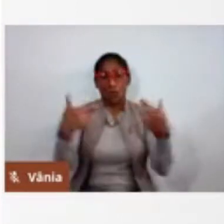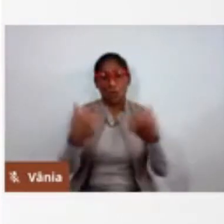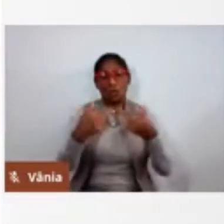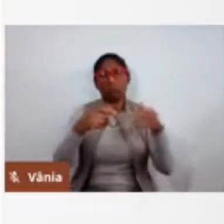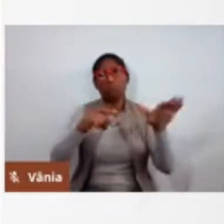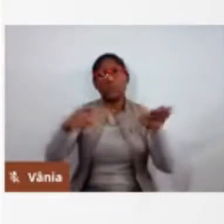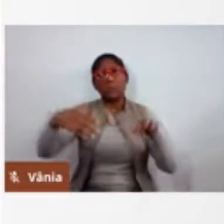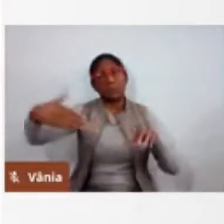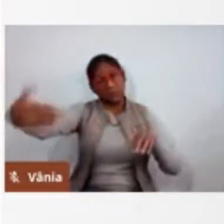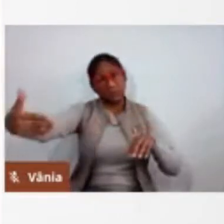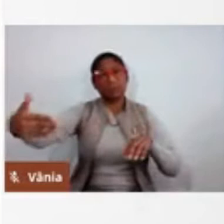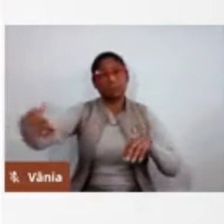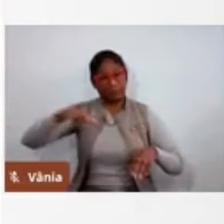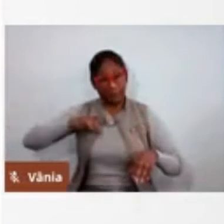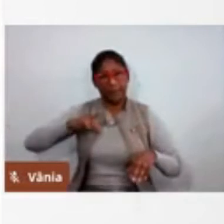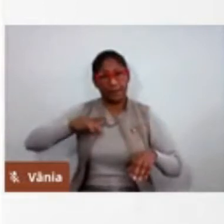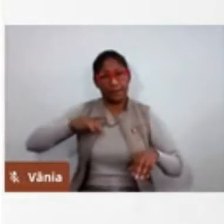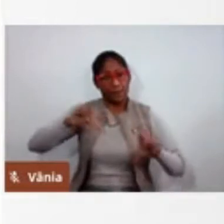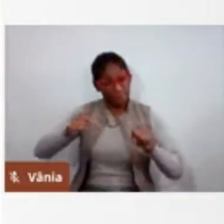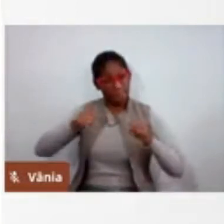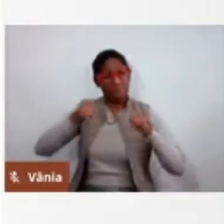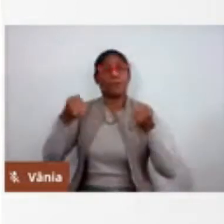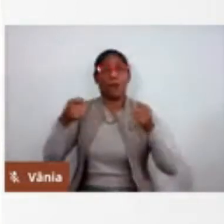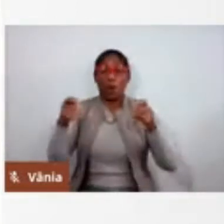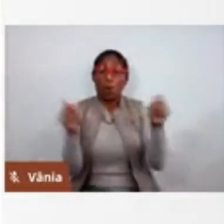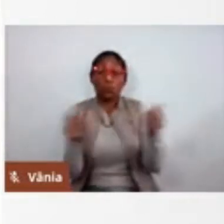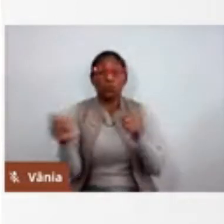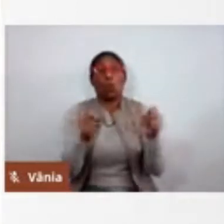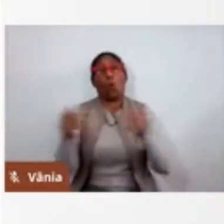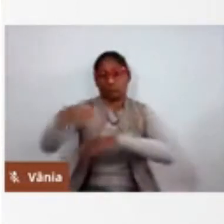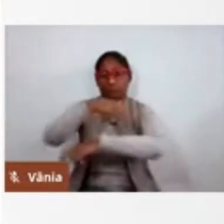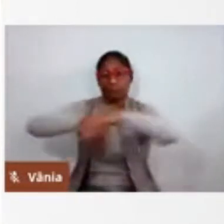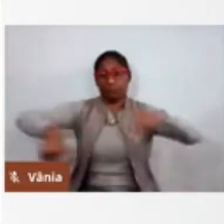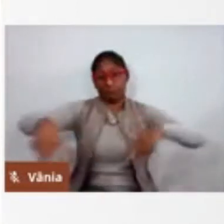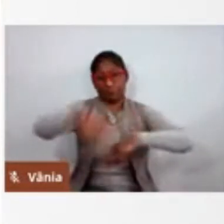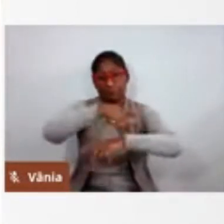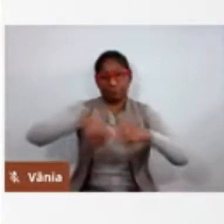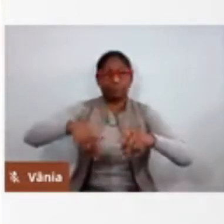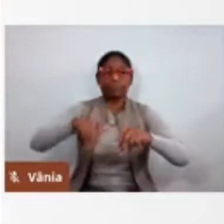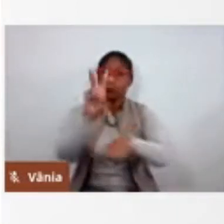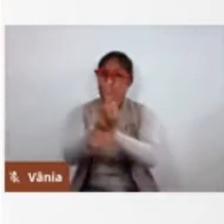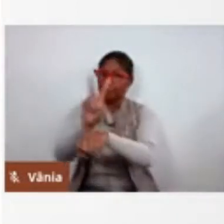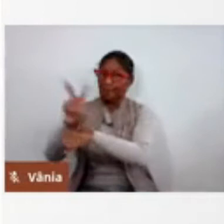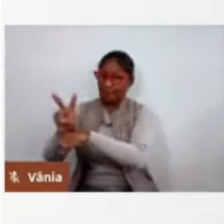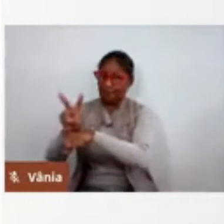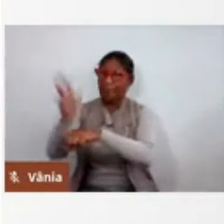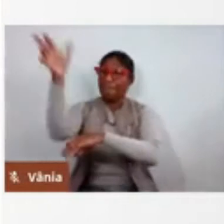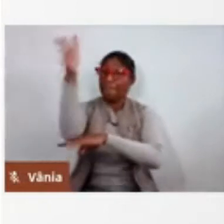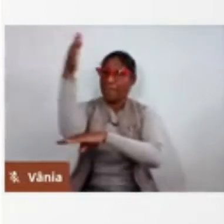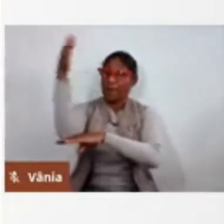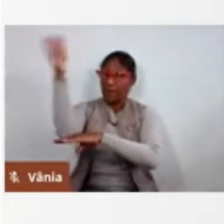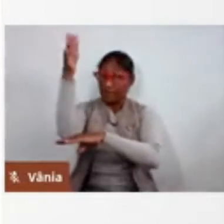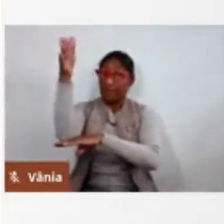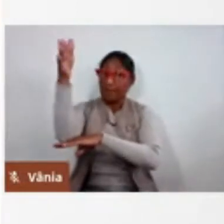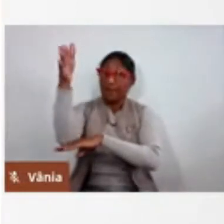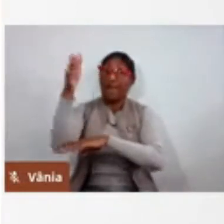vai no sentido de reforçar o distanciamento controlado, mantendo a lógica das bandeiras, que vão permanecer, elas são um alerta a